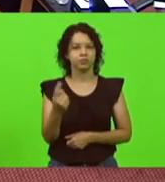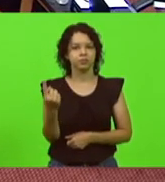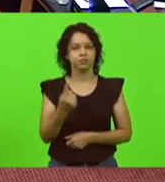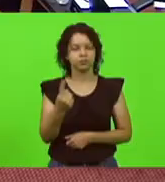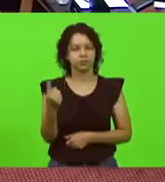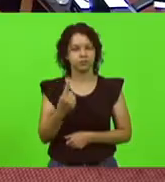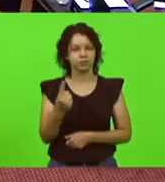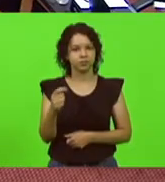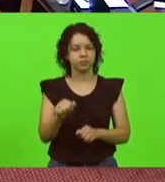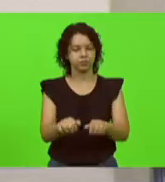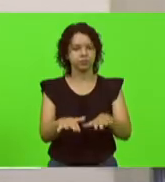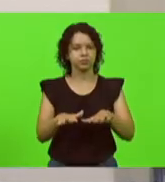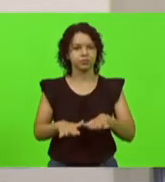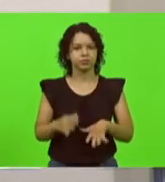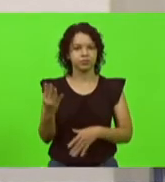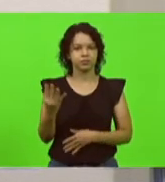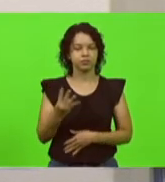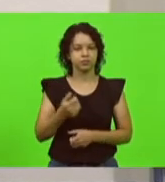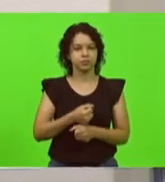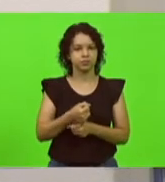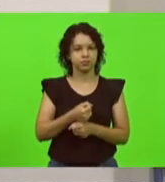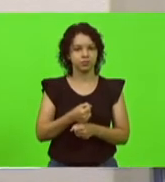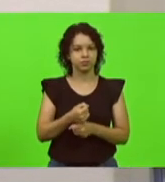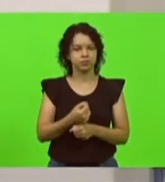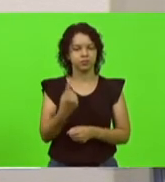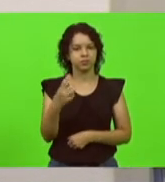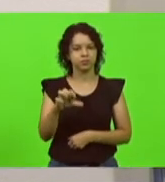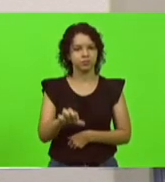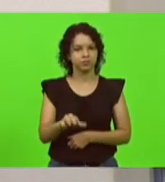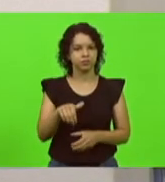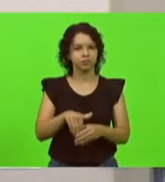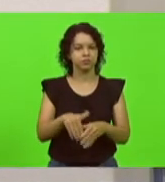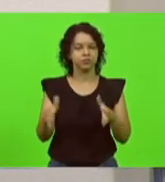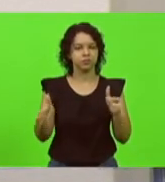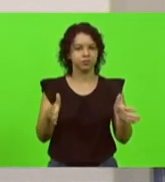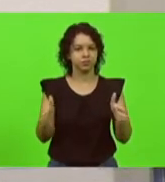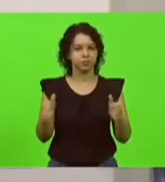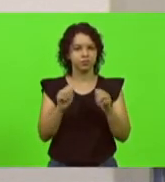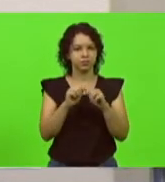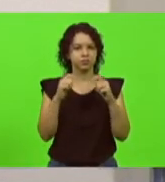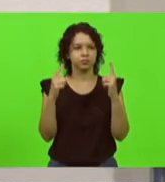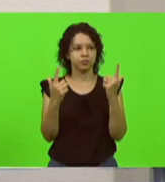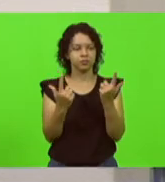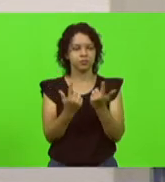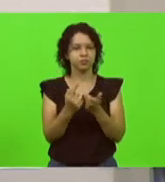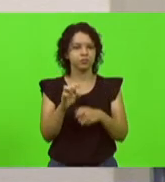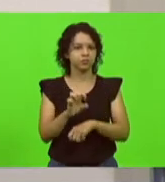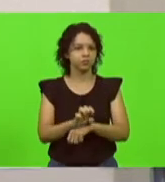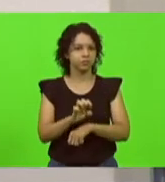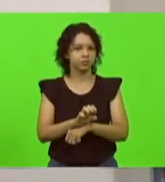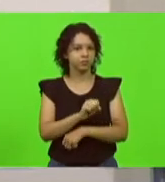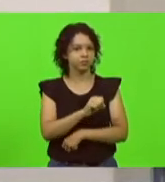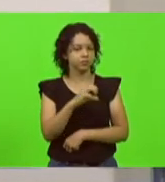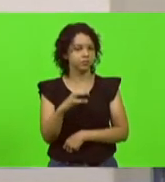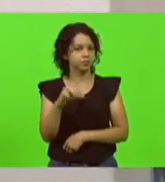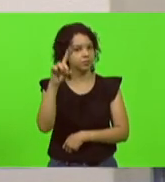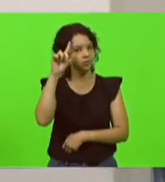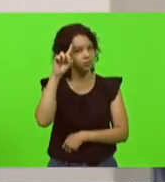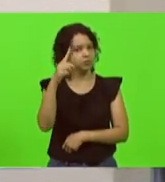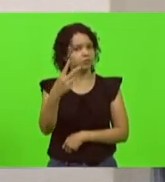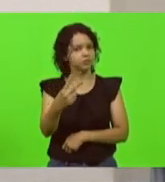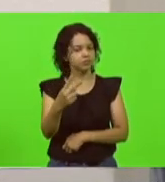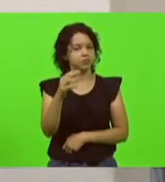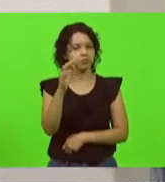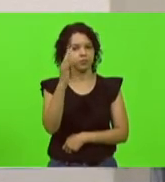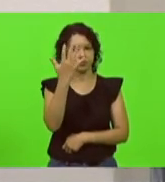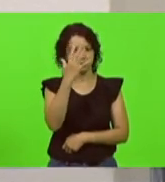da quarta sessão legislativa da 19ª legislatura da Assembleia Legislativa do Estado de Santa Catarina, realizada em 2 de